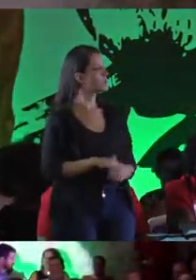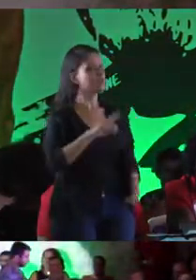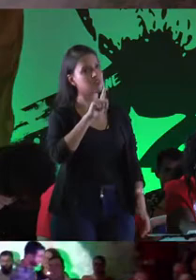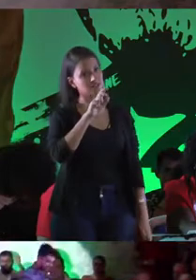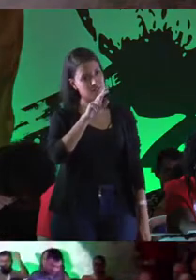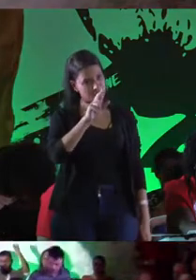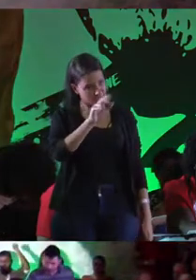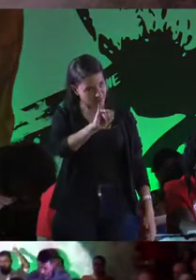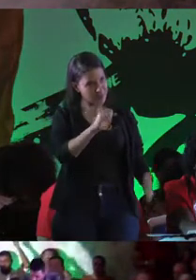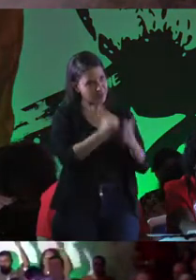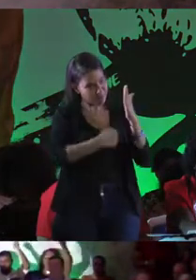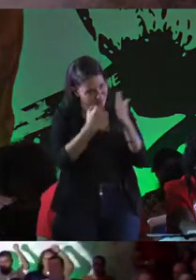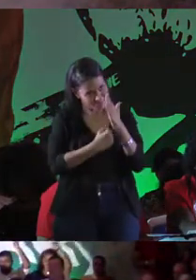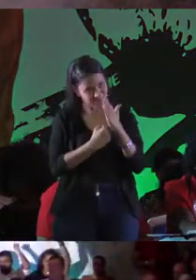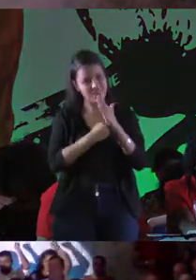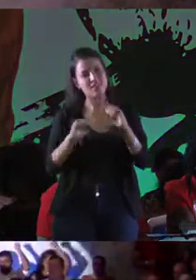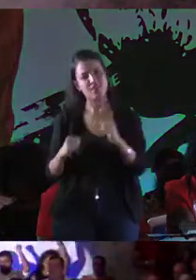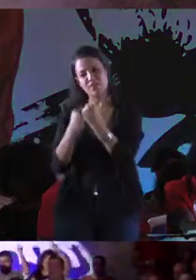Também